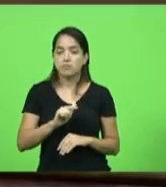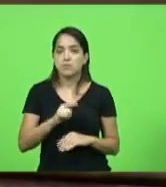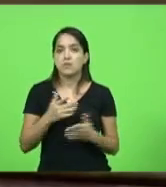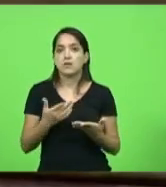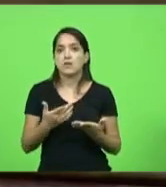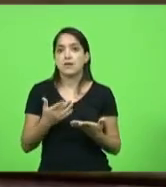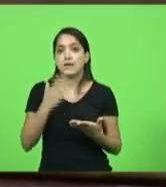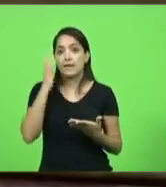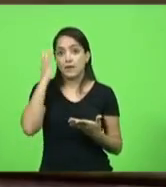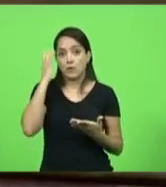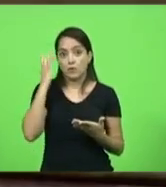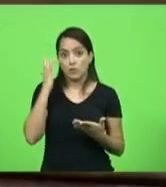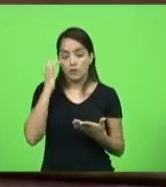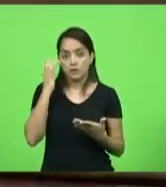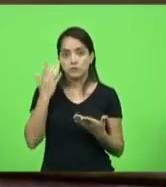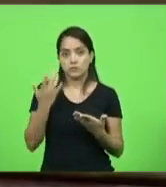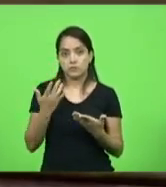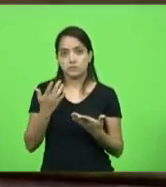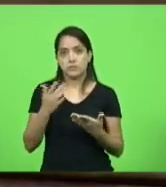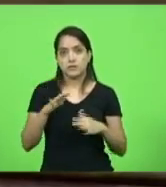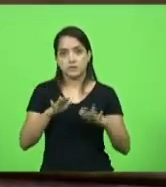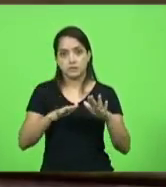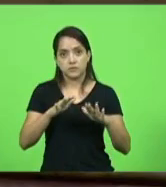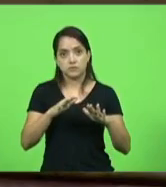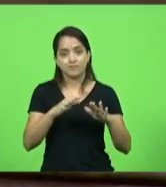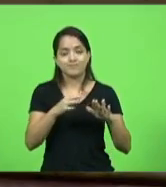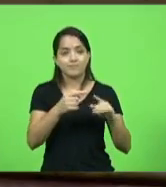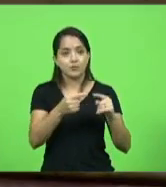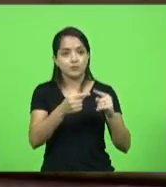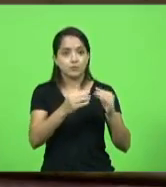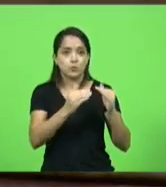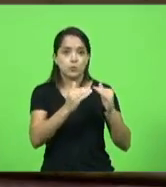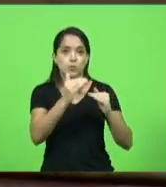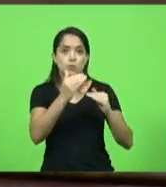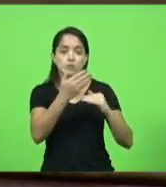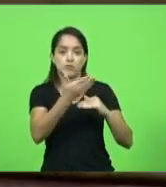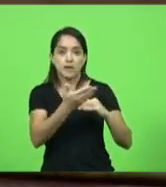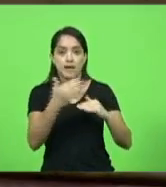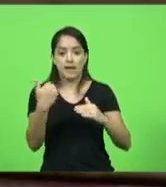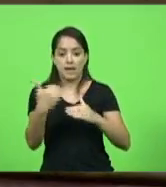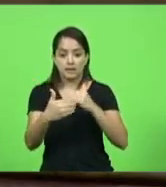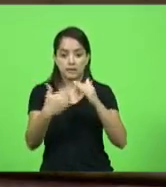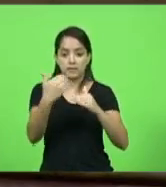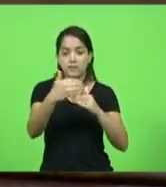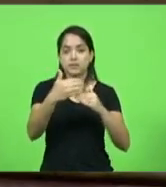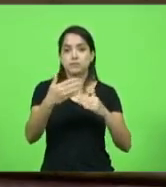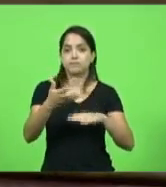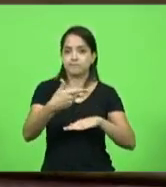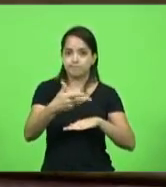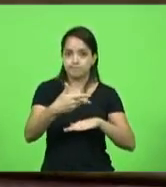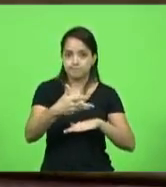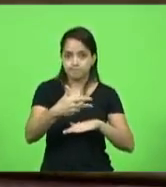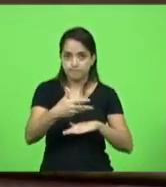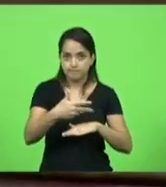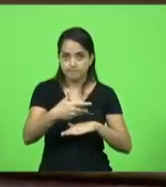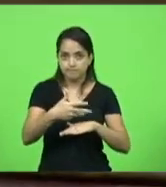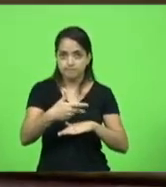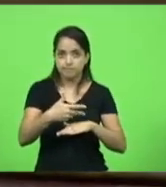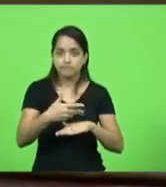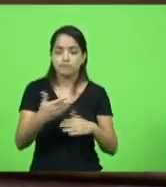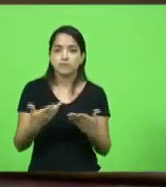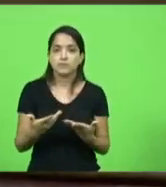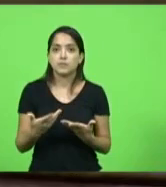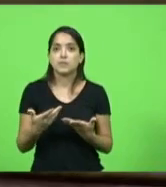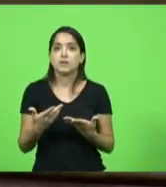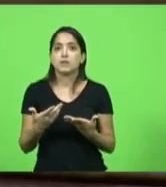que, e aí vou discordar um pouquinho do meu colega, deputado Kennedy, a tramitação precisa ser acelerada, sobre uma questão